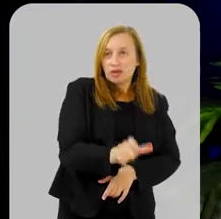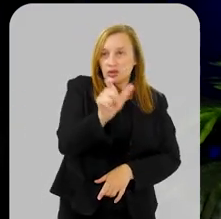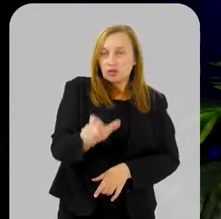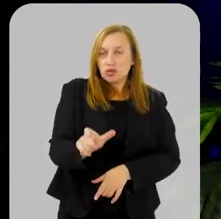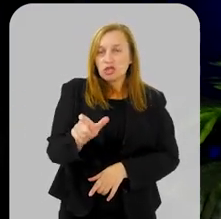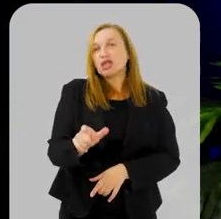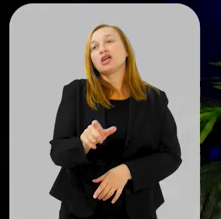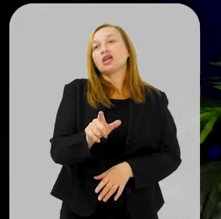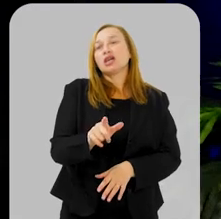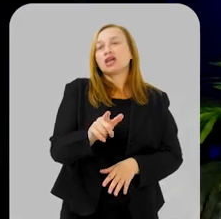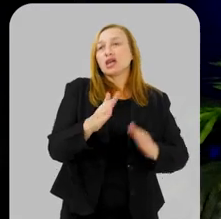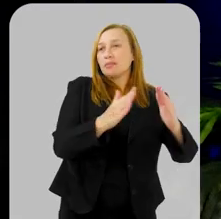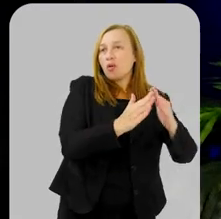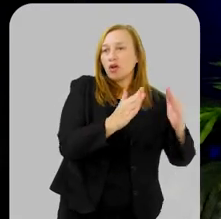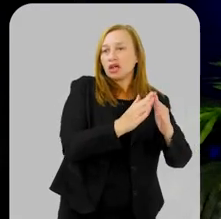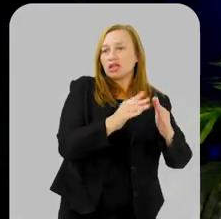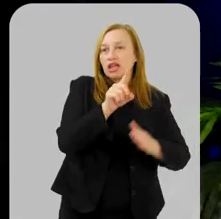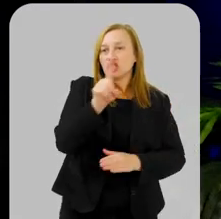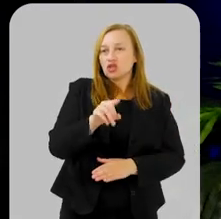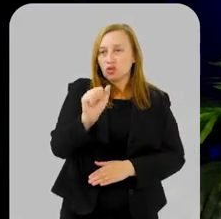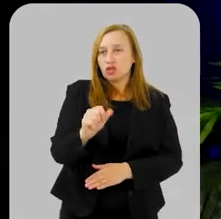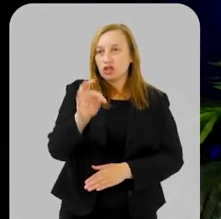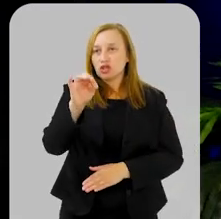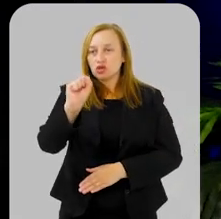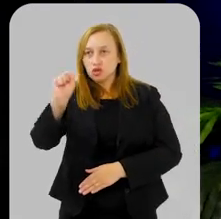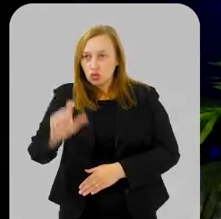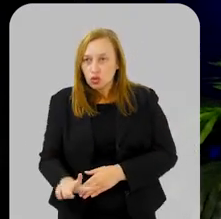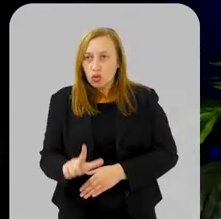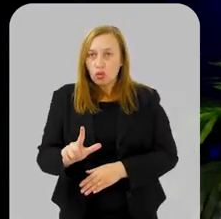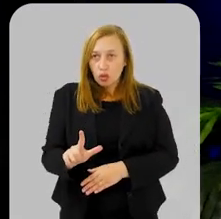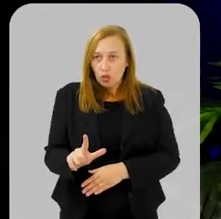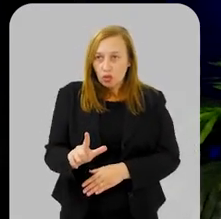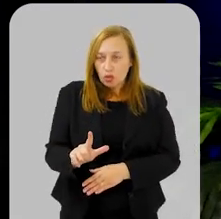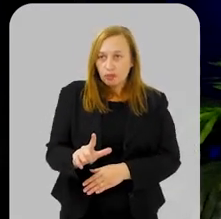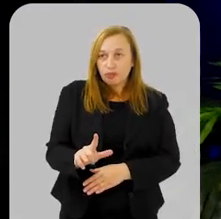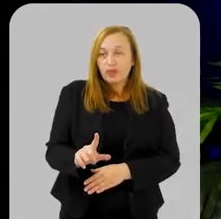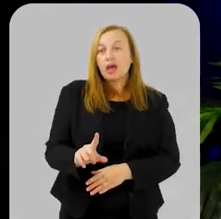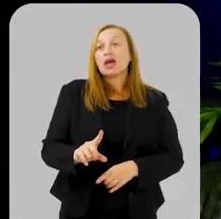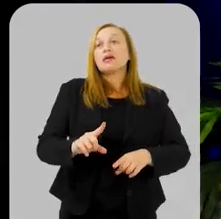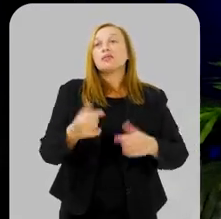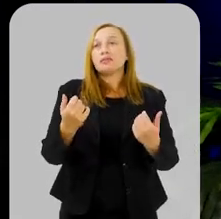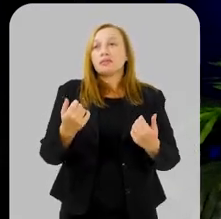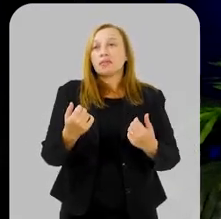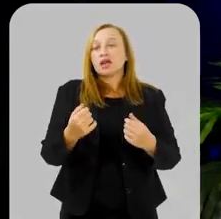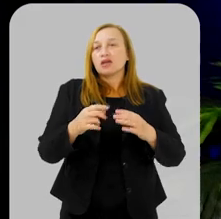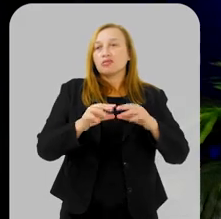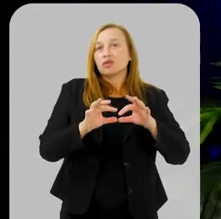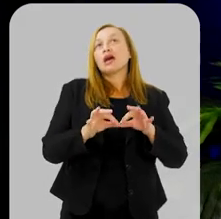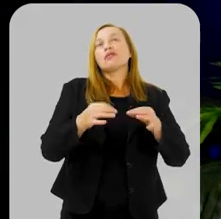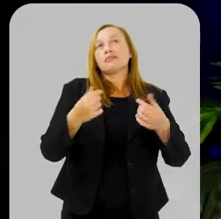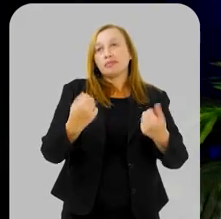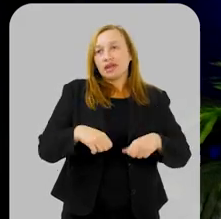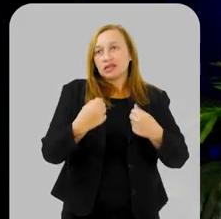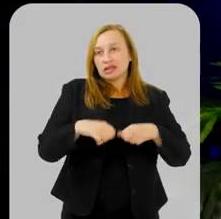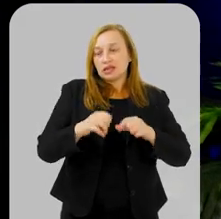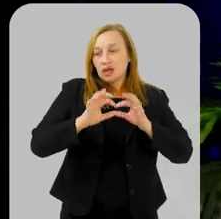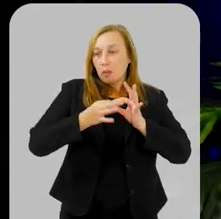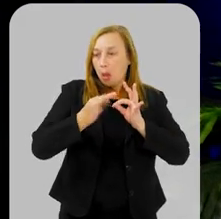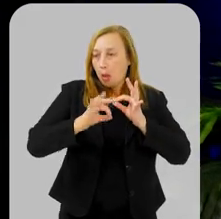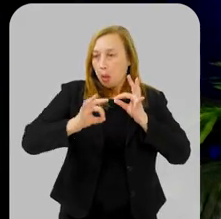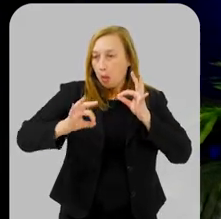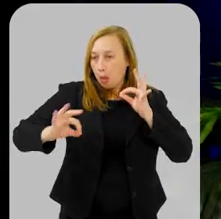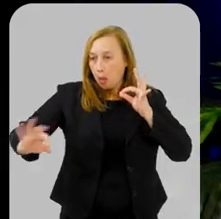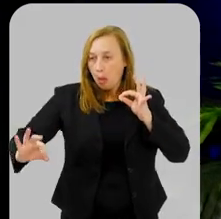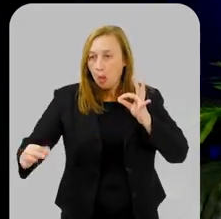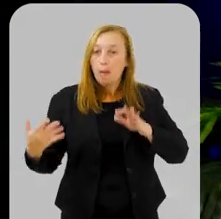Para quem vem da Barra de Jacarepaguá, pode chegar pela linha amarela, mas quem vem da Zona Sul tem que pegar todo o eixo da 24 de